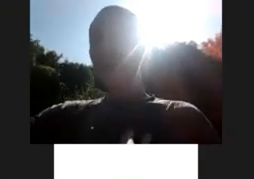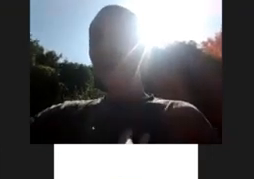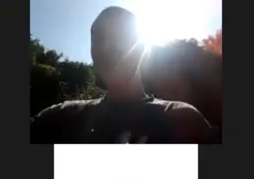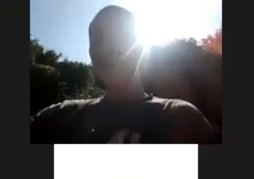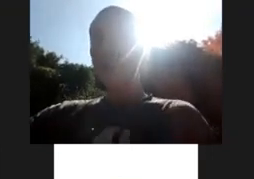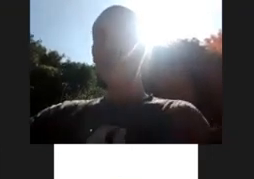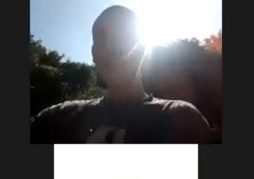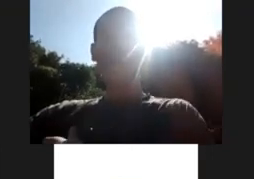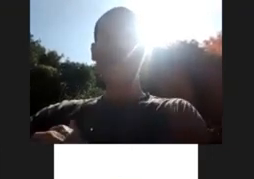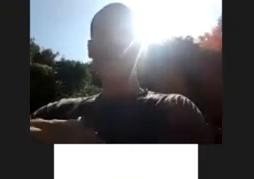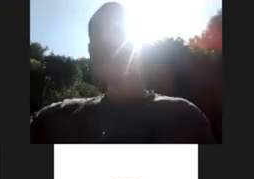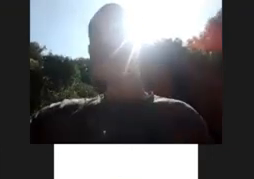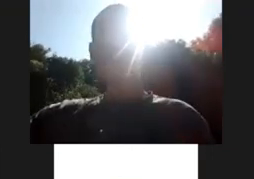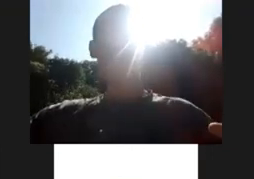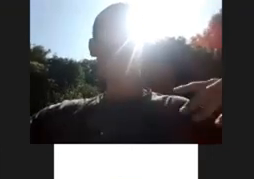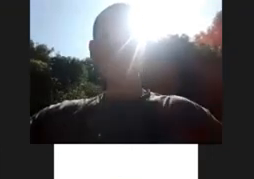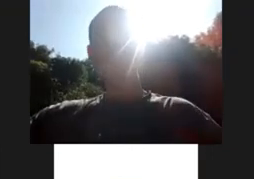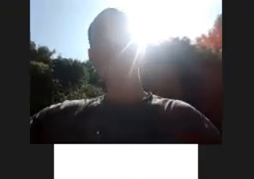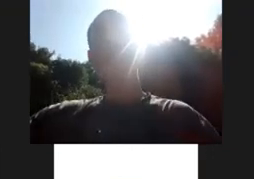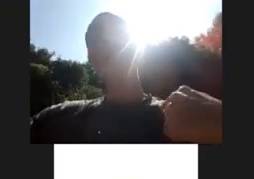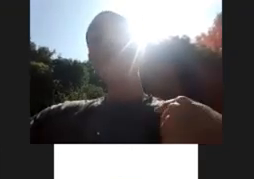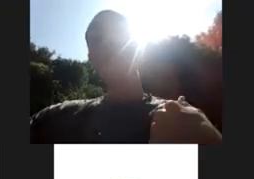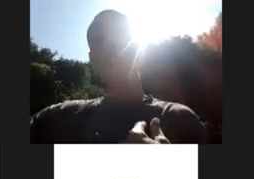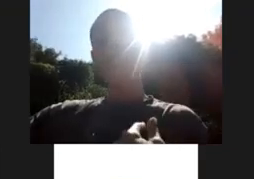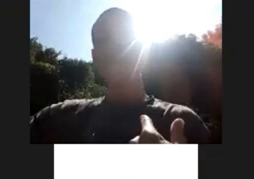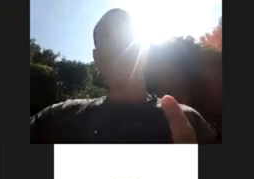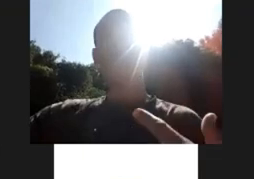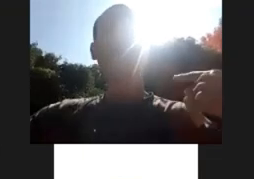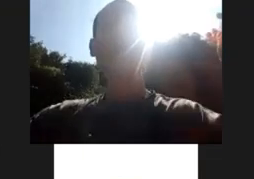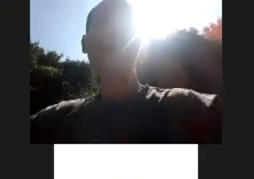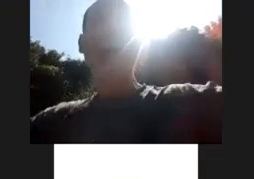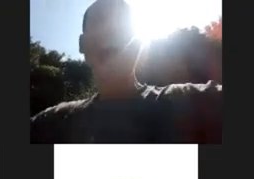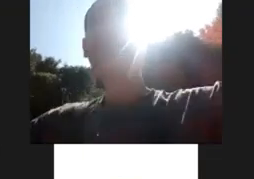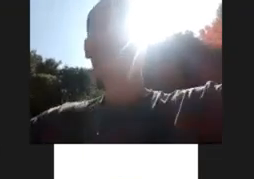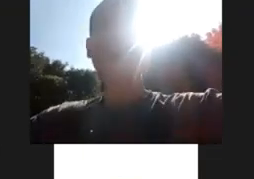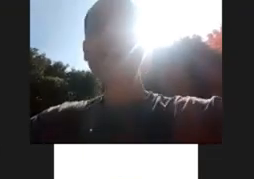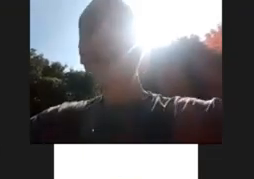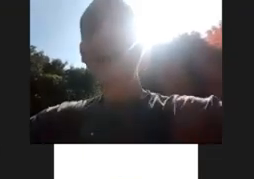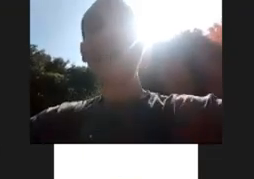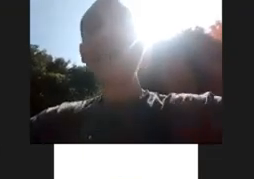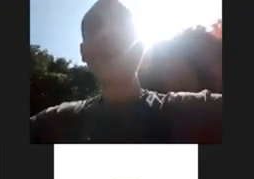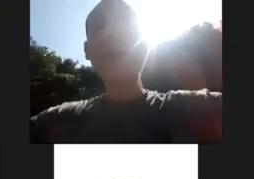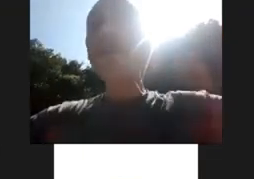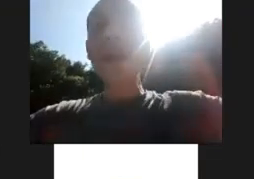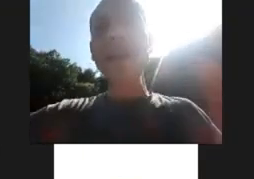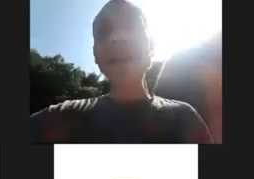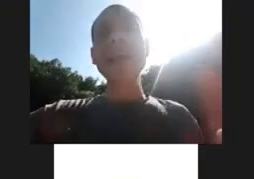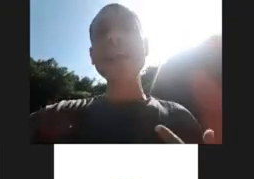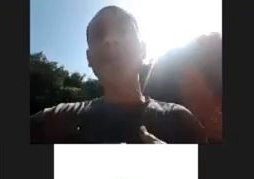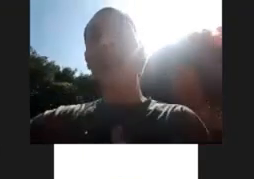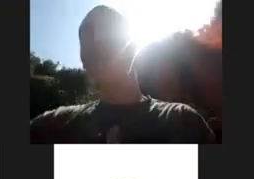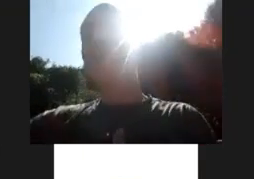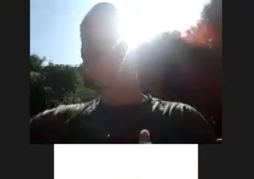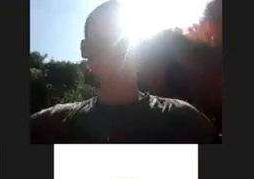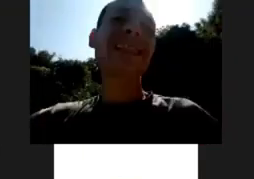em mim mesmo e tipo, fez eu ter a confiança que faltava, porque as pessoas falarem para mim, a minha vida inteira